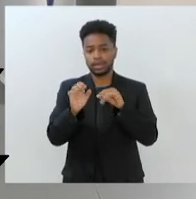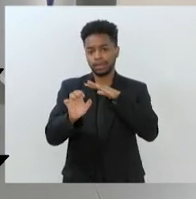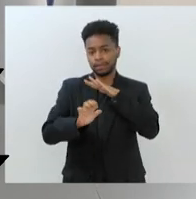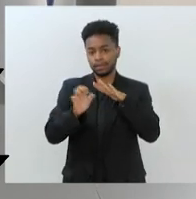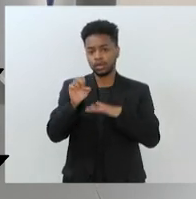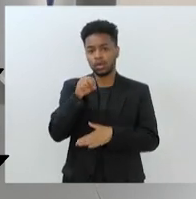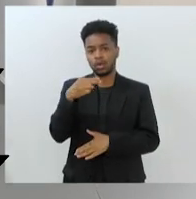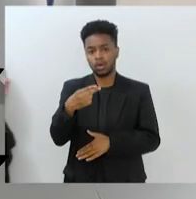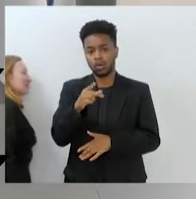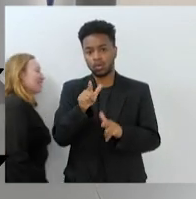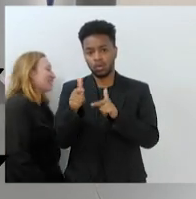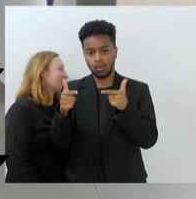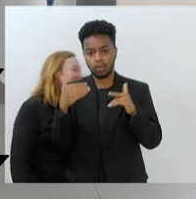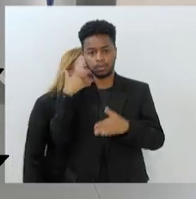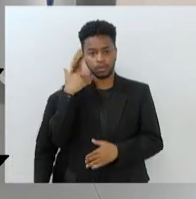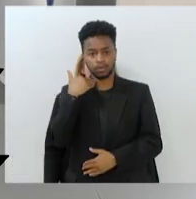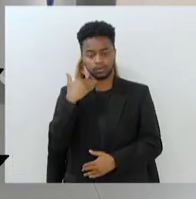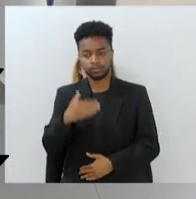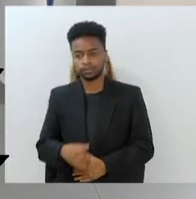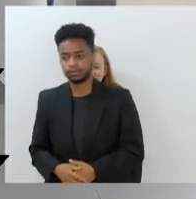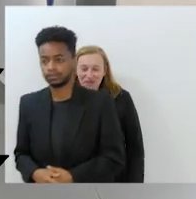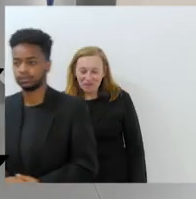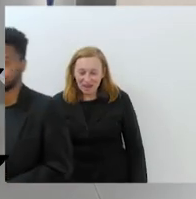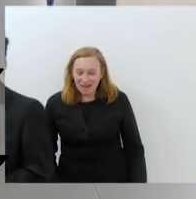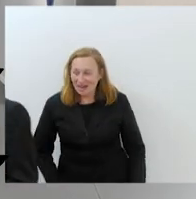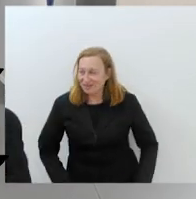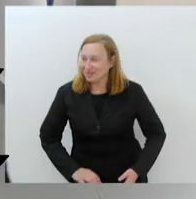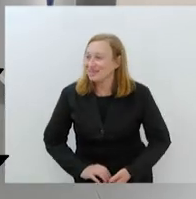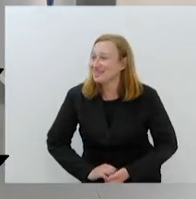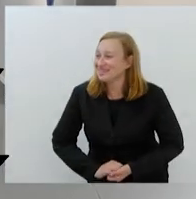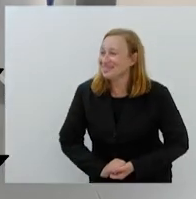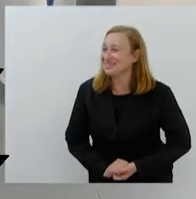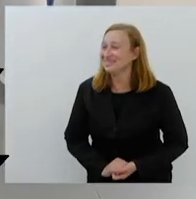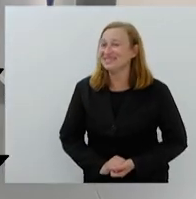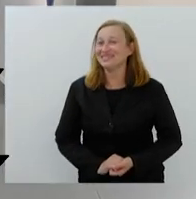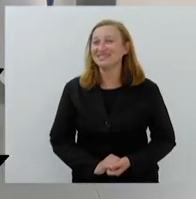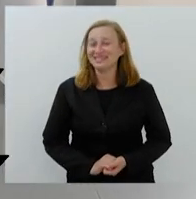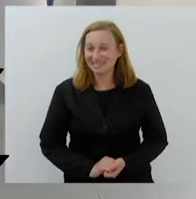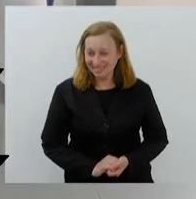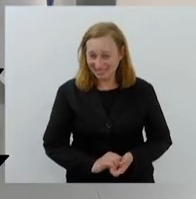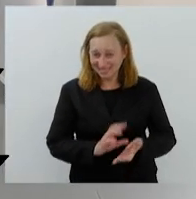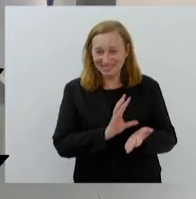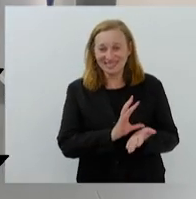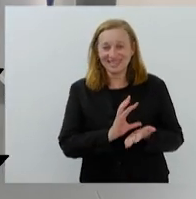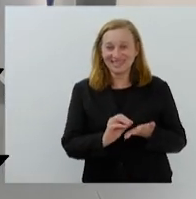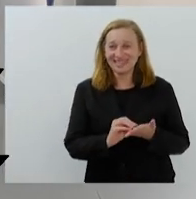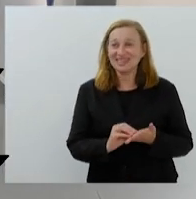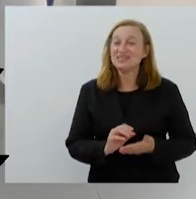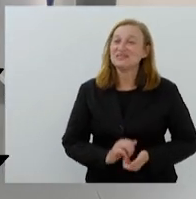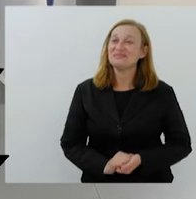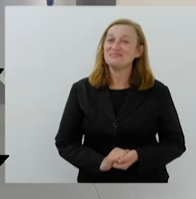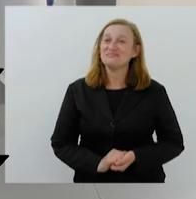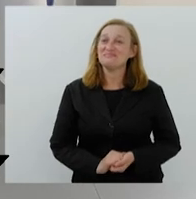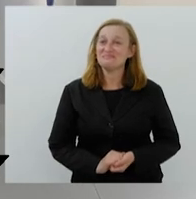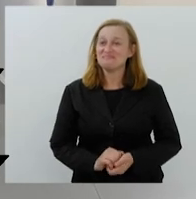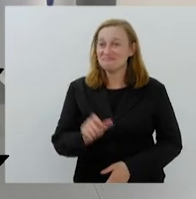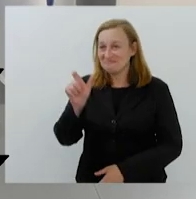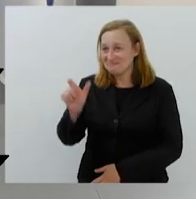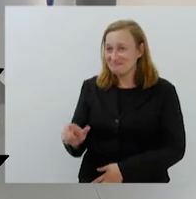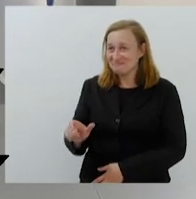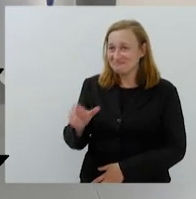próprio credor, o próprio banco, o titular da dívida, entre em contato com parentes do devedor.